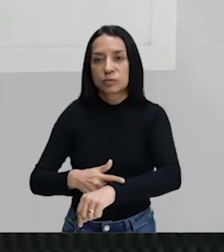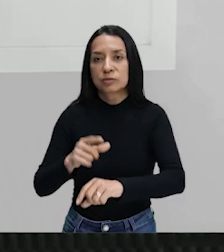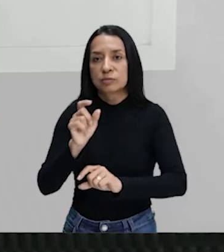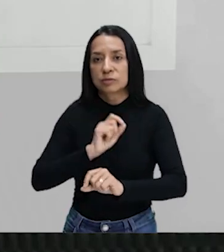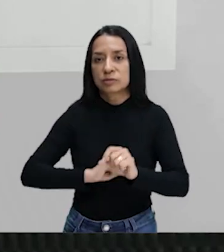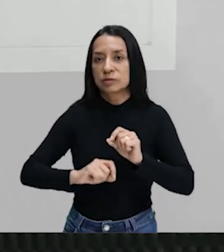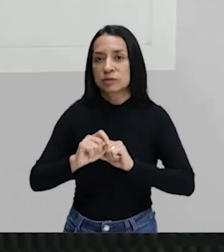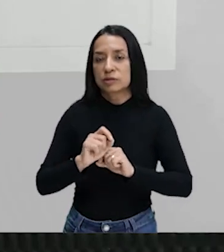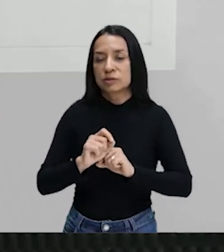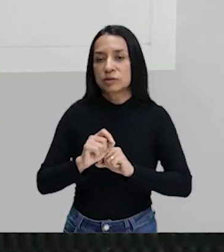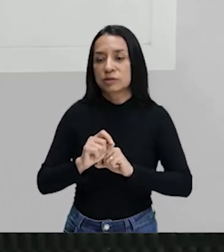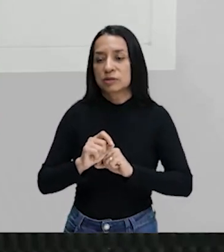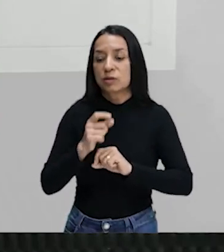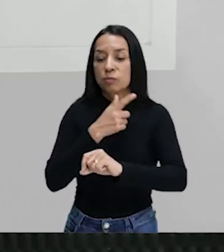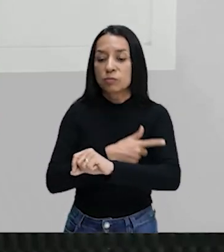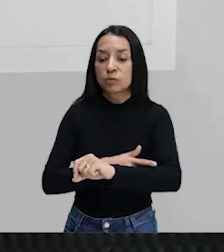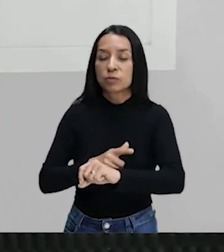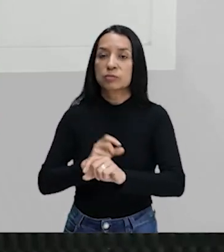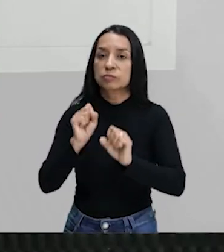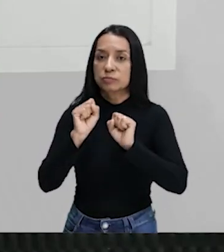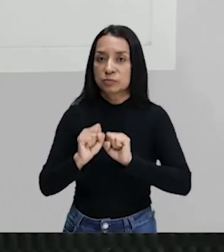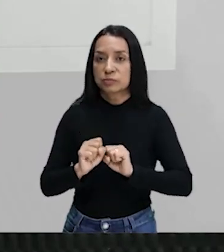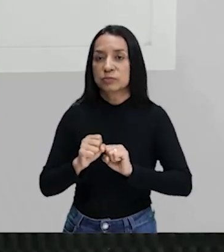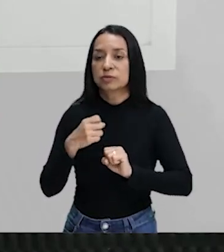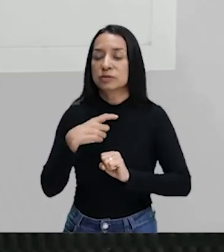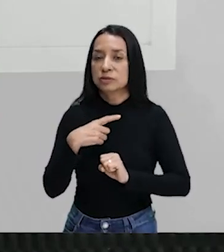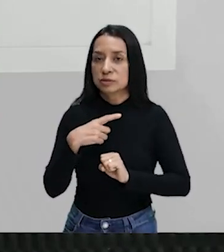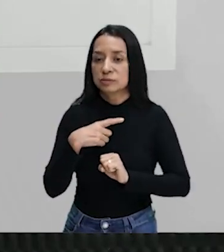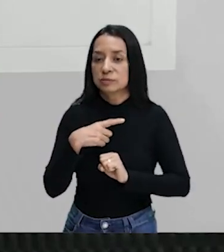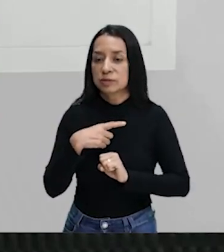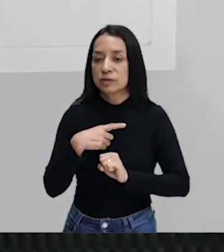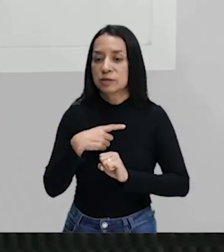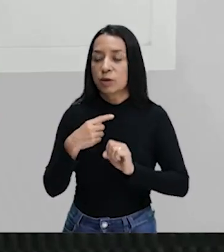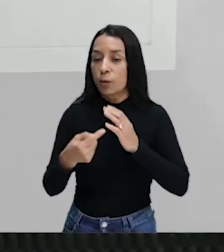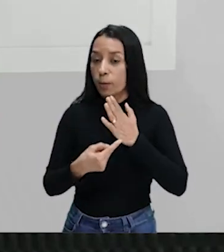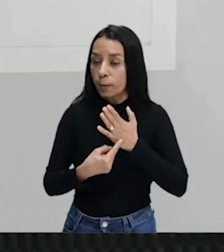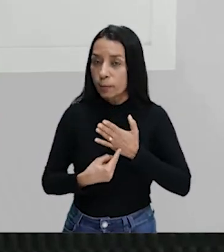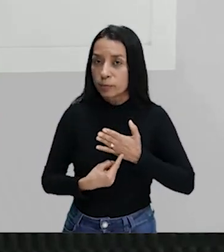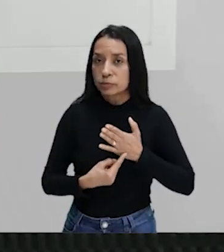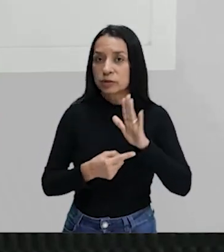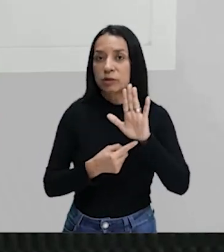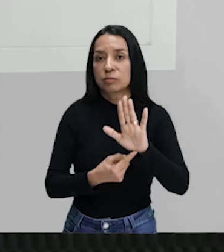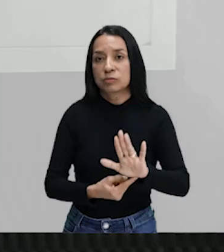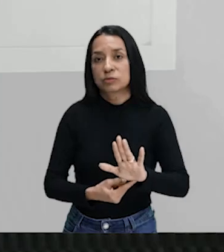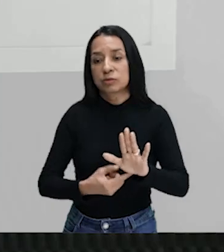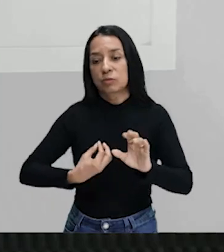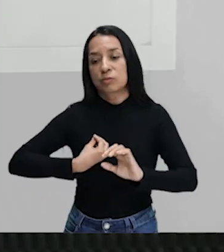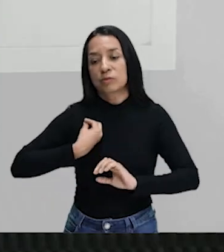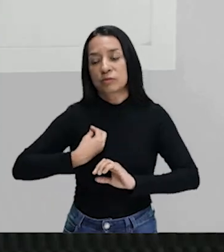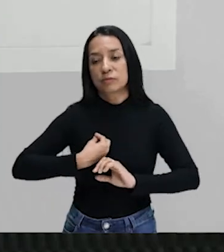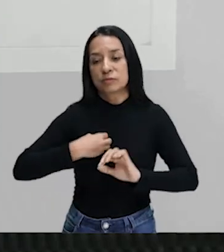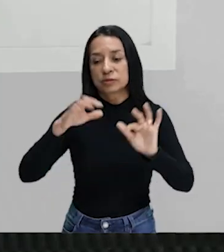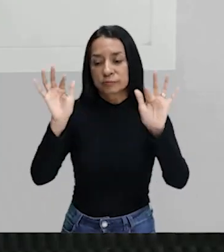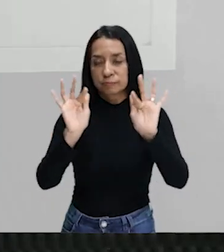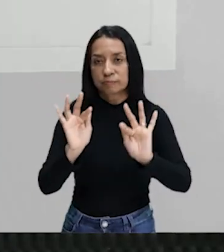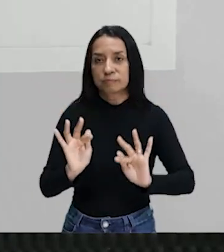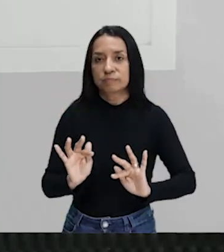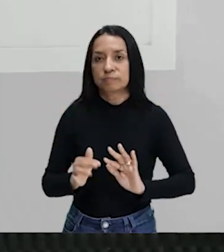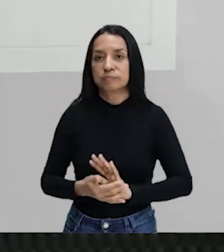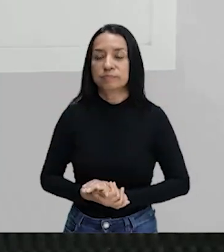que este comportamento pudesse trazer para a gente, obviamente, uma vida mais